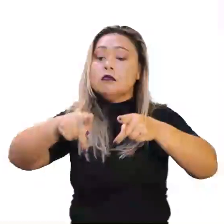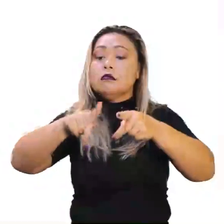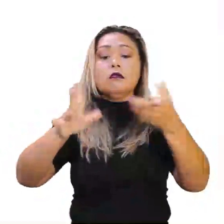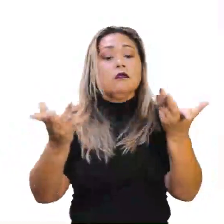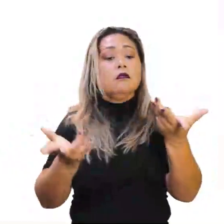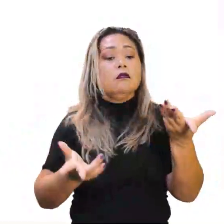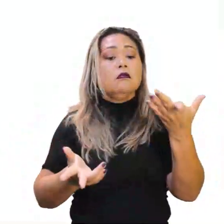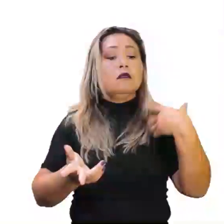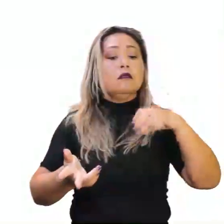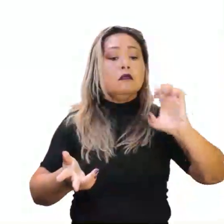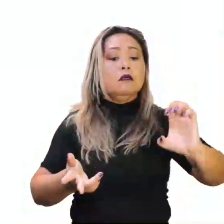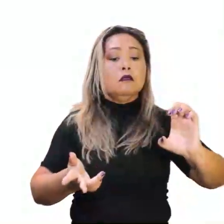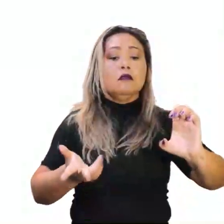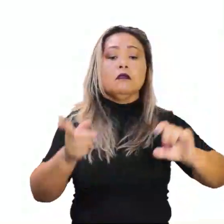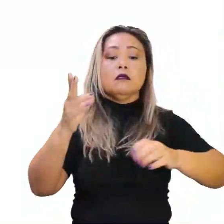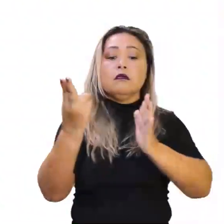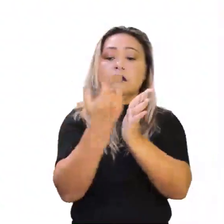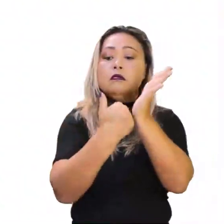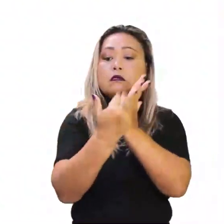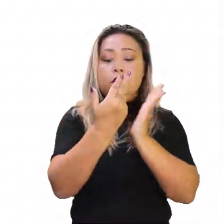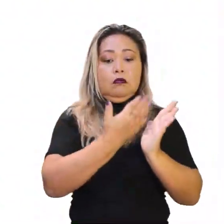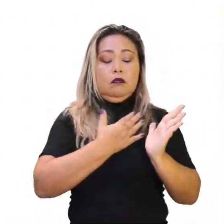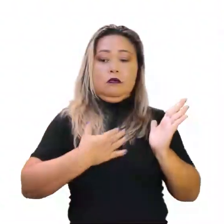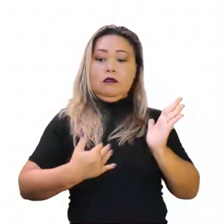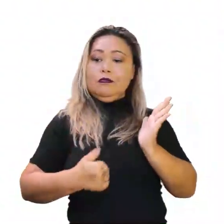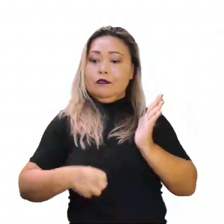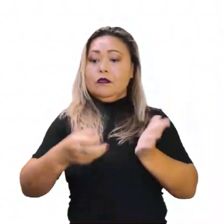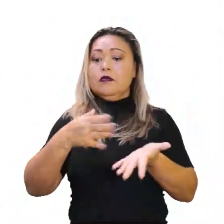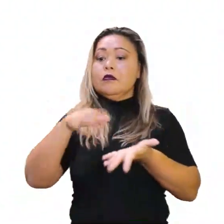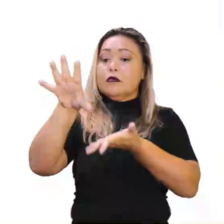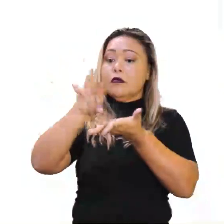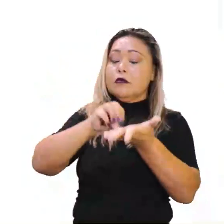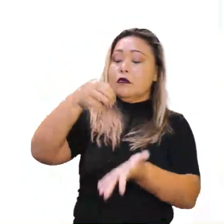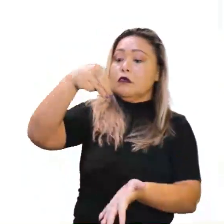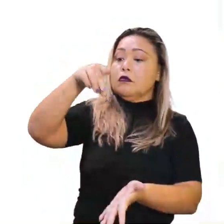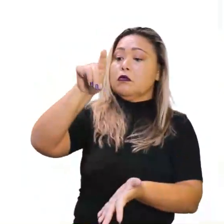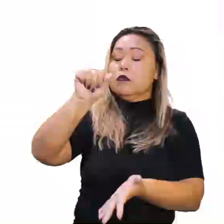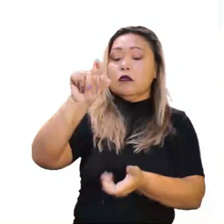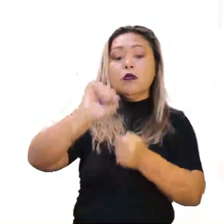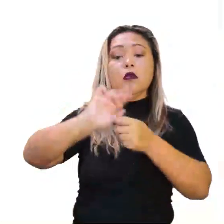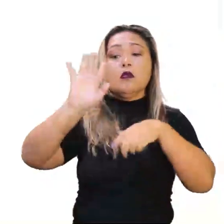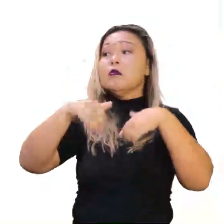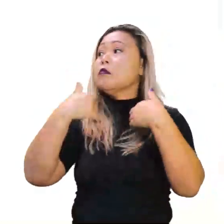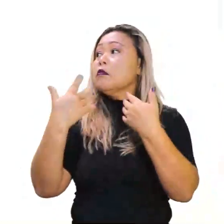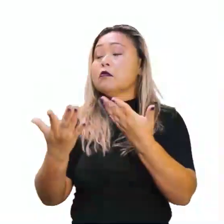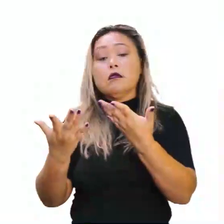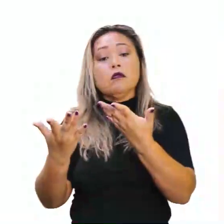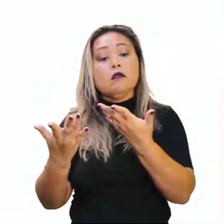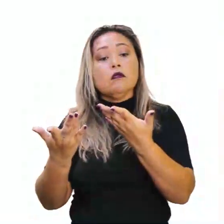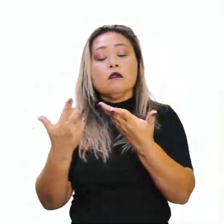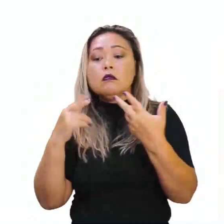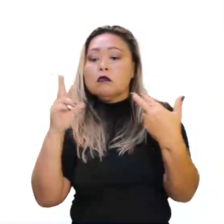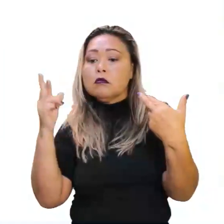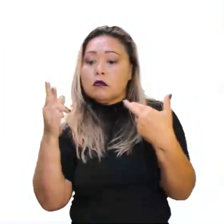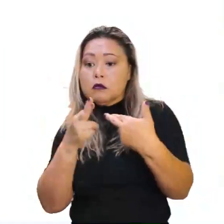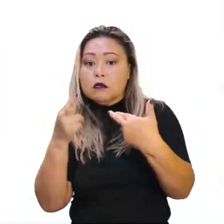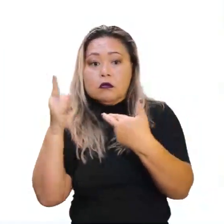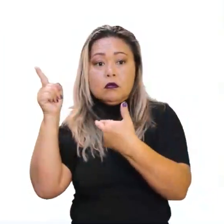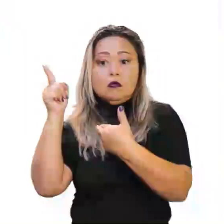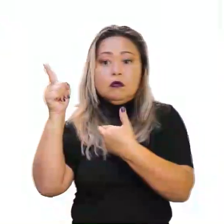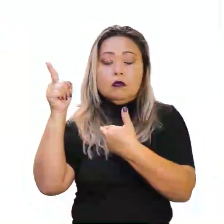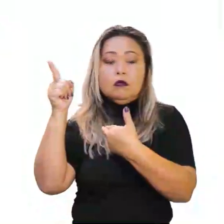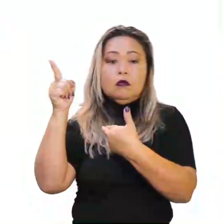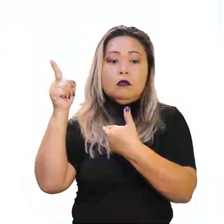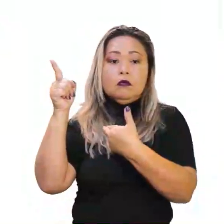Artesanatos populares. E. Desenhos corporais da moda. Então, vamos ver aí qual é a resposta em relação a essa